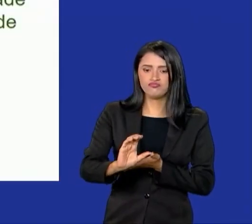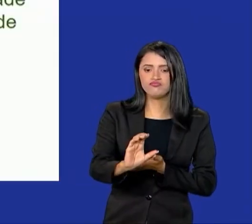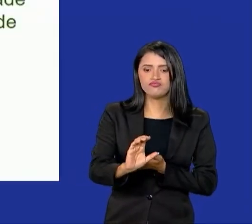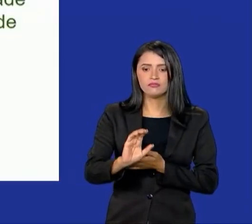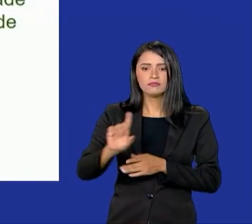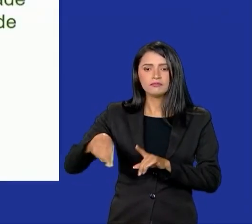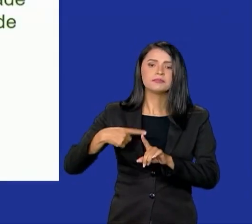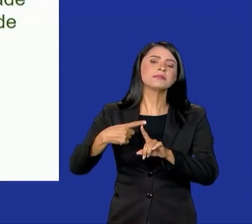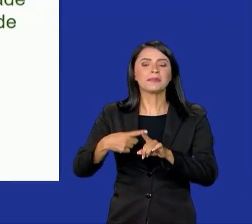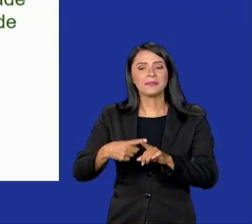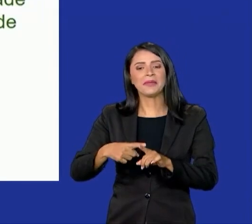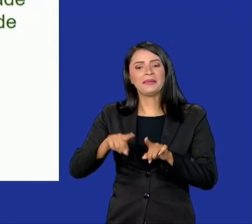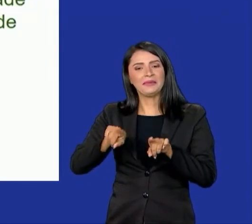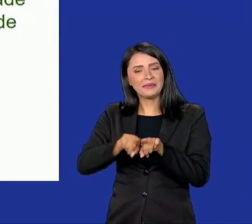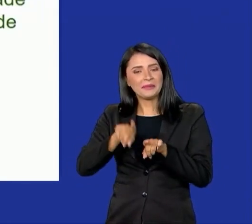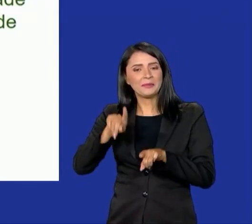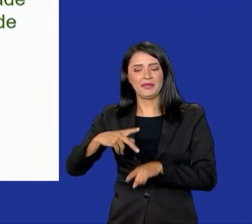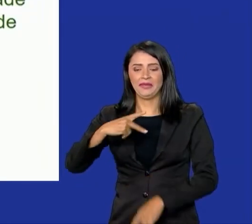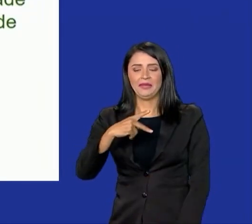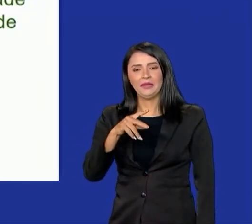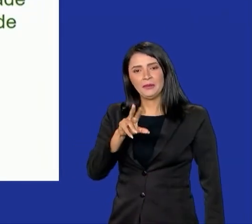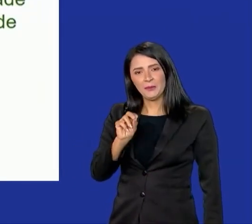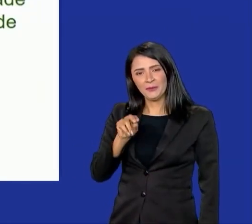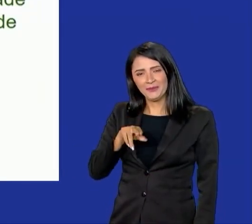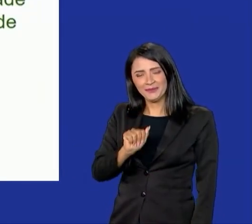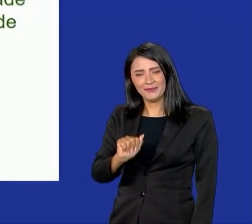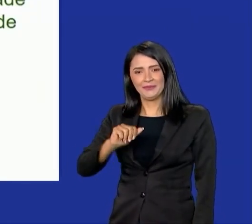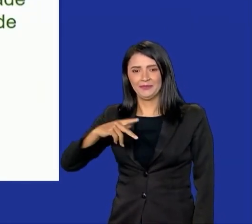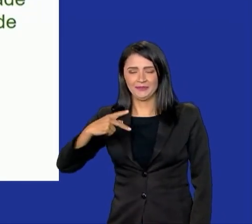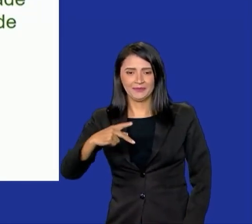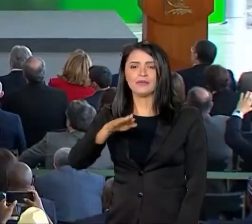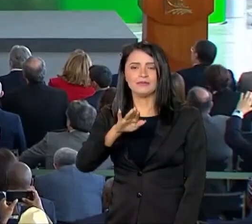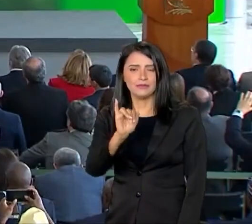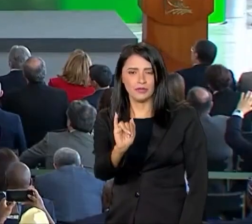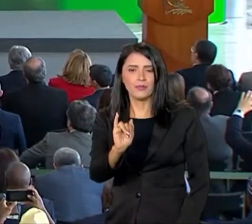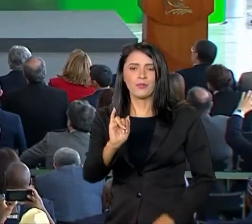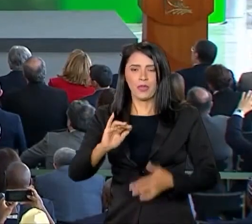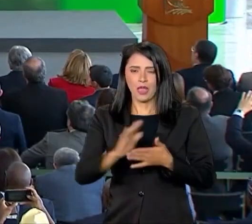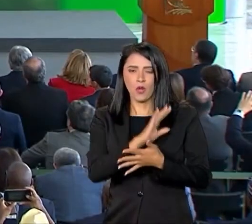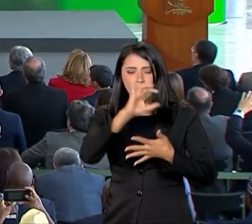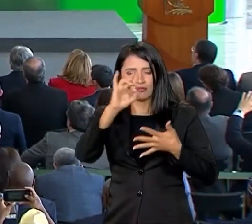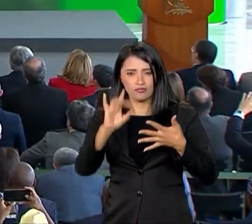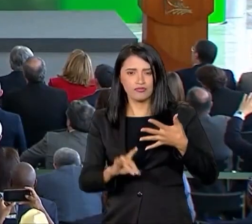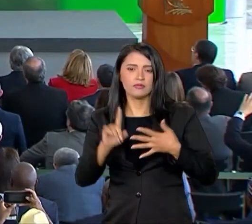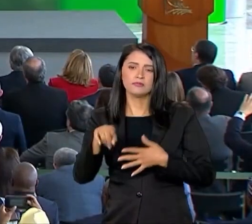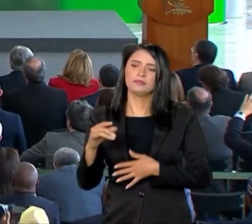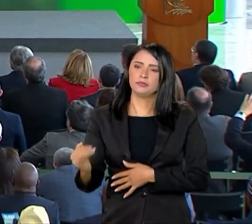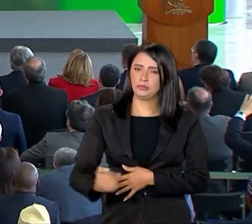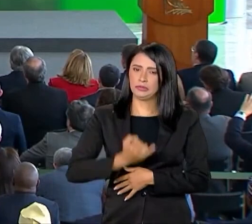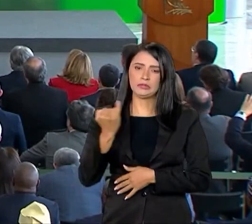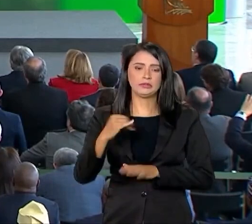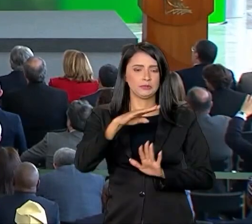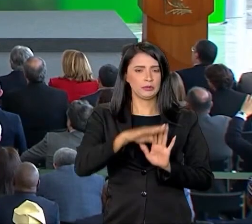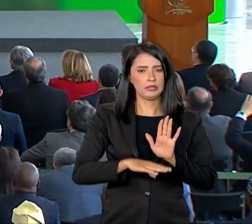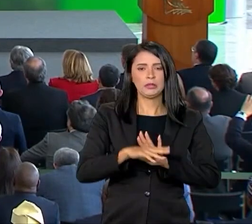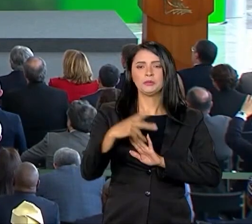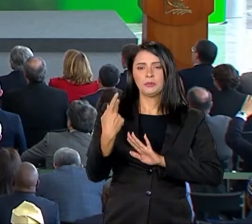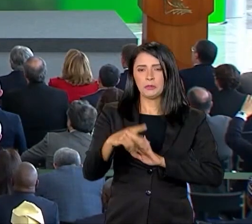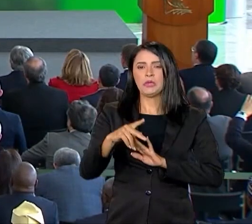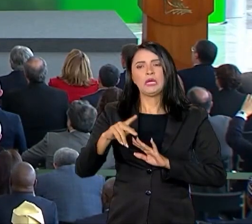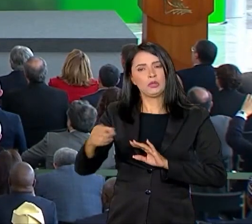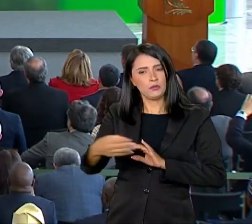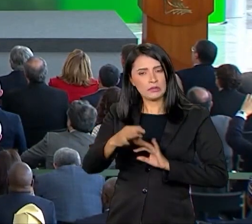Fávaro detalhou todos os pontos do plano que este ano destina R 400 bilhões de reais para apoiar os